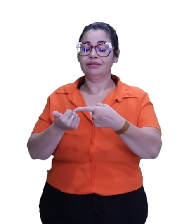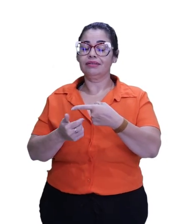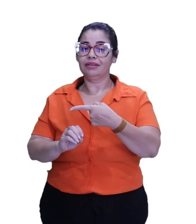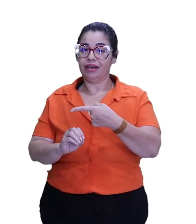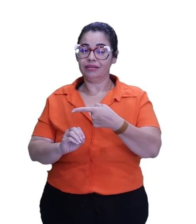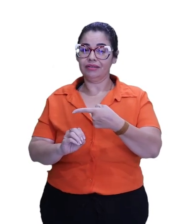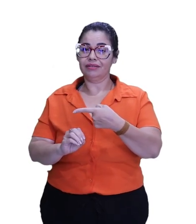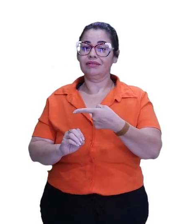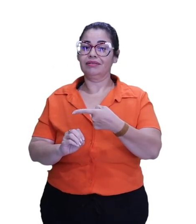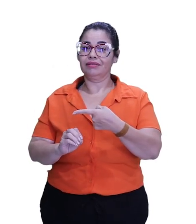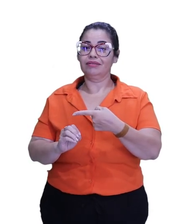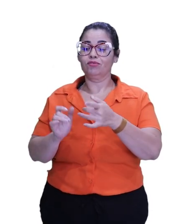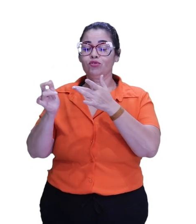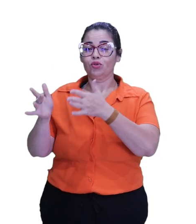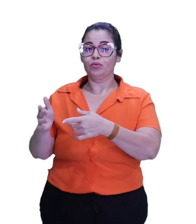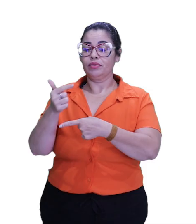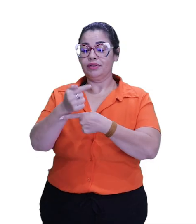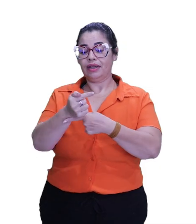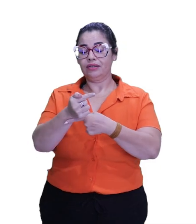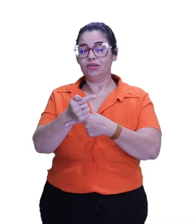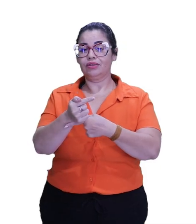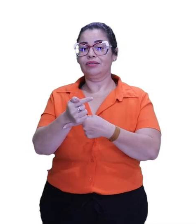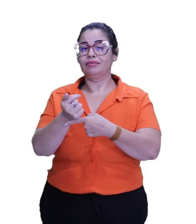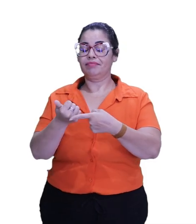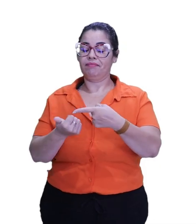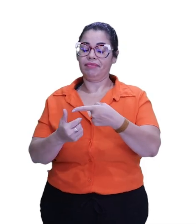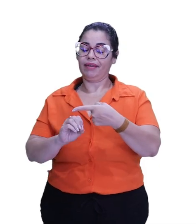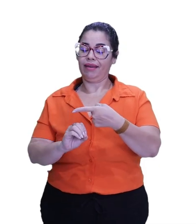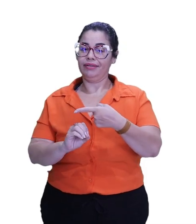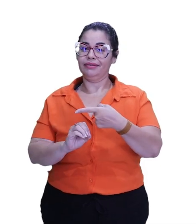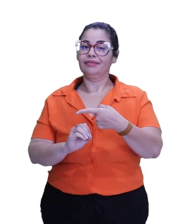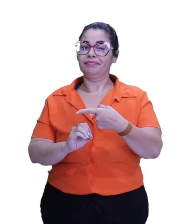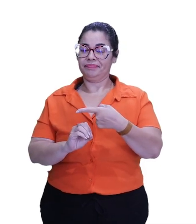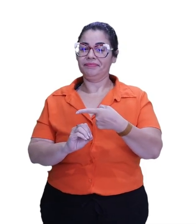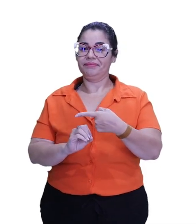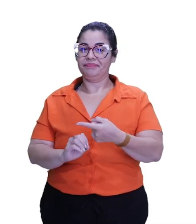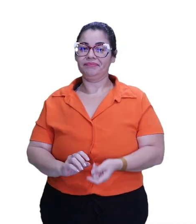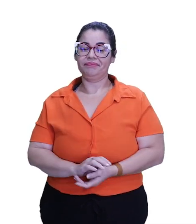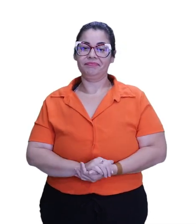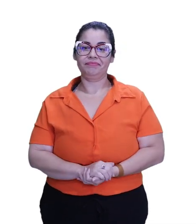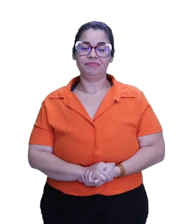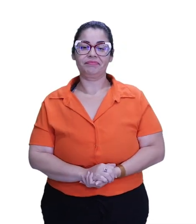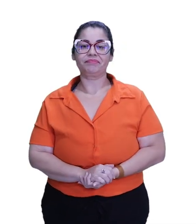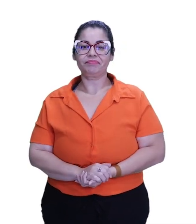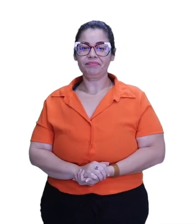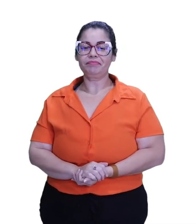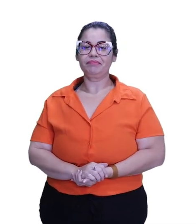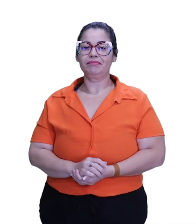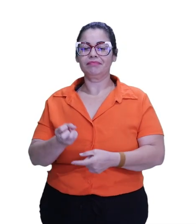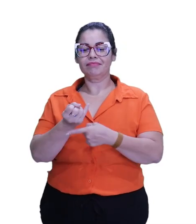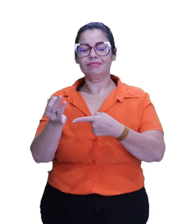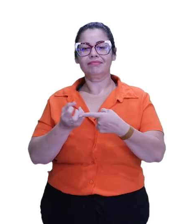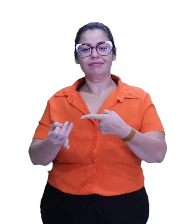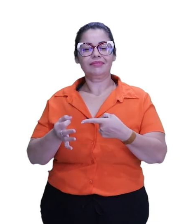fração 7/10. O 7 é numerador e o 10 o denominador. A leitura